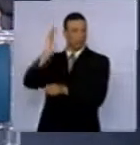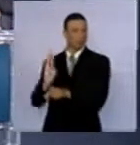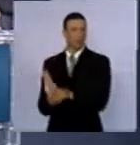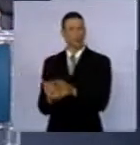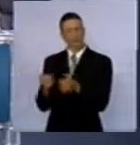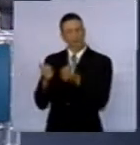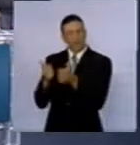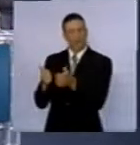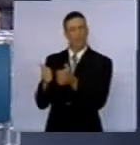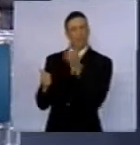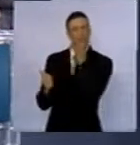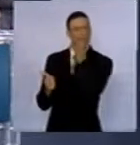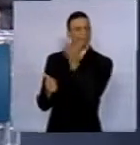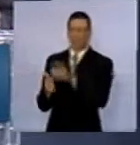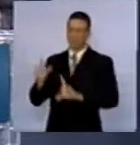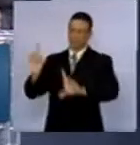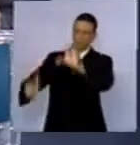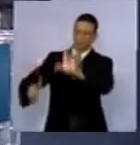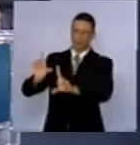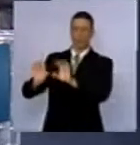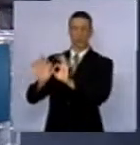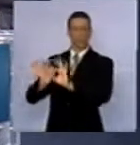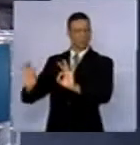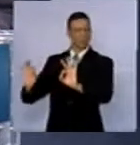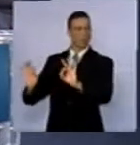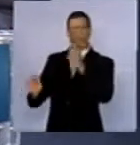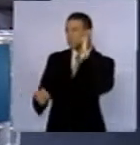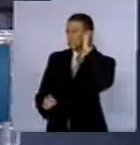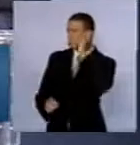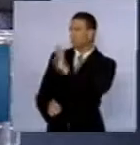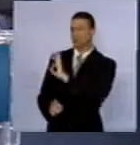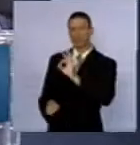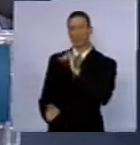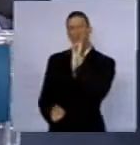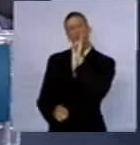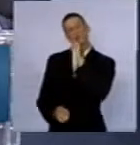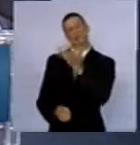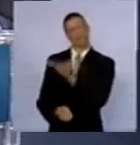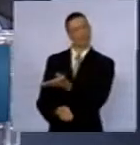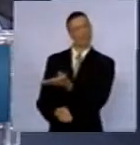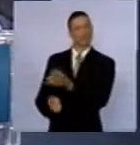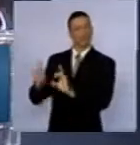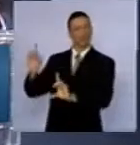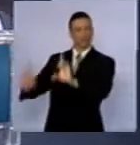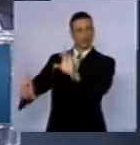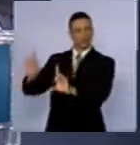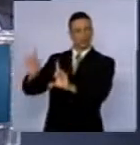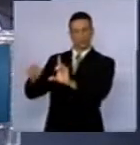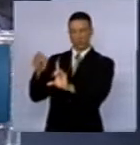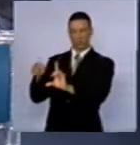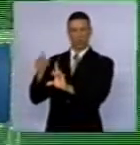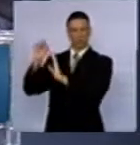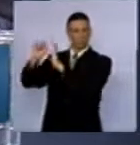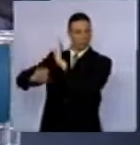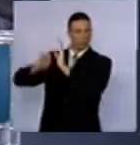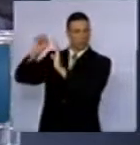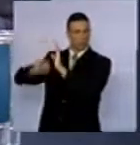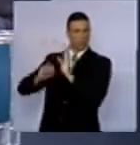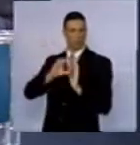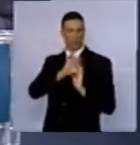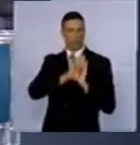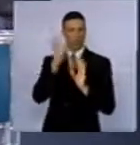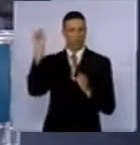de produção de televisão, né? Não podemos negar que nossos exibidores de televisão são os grandes produtores do